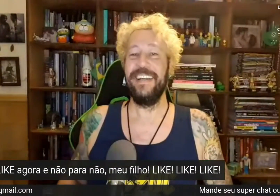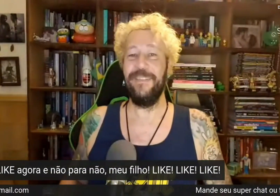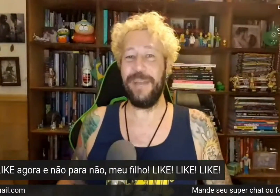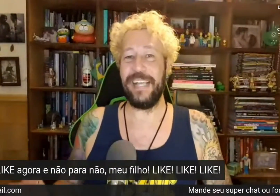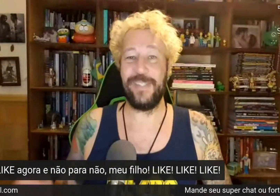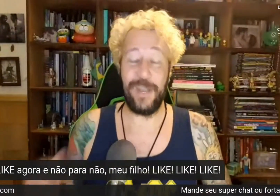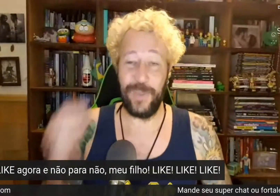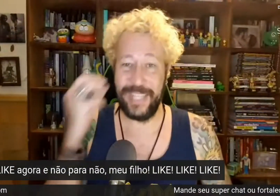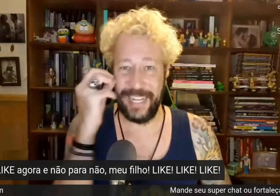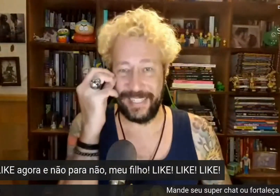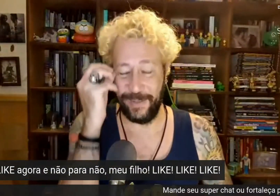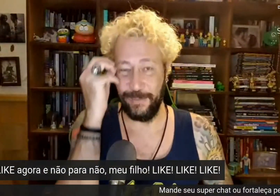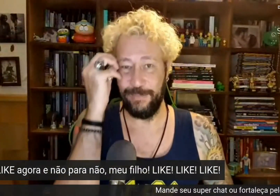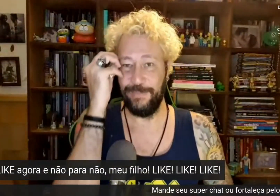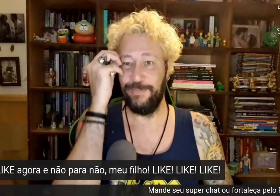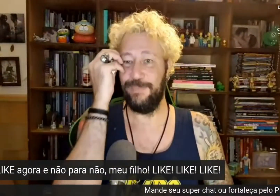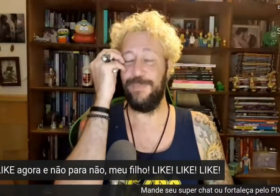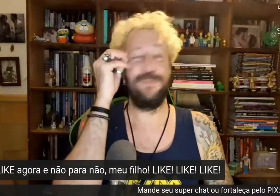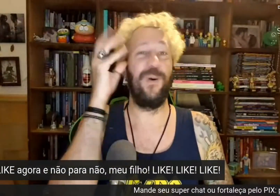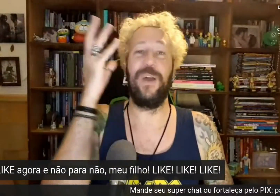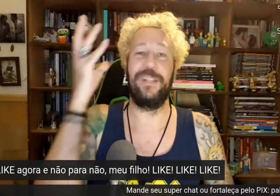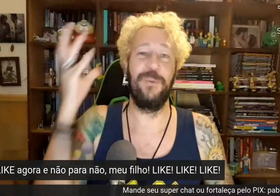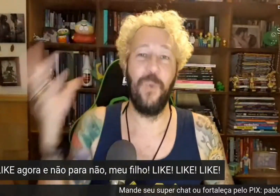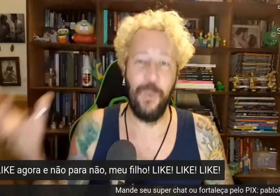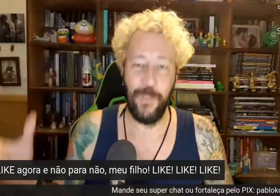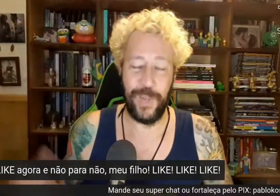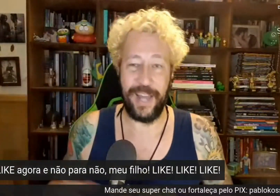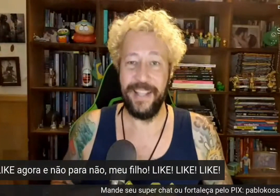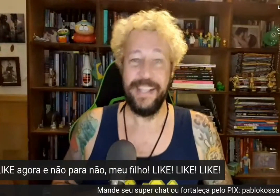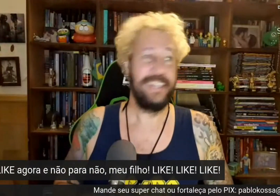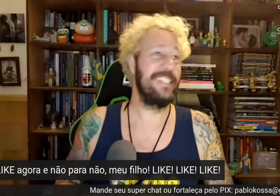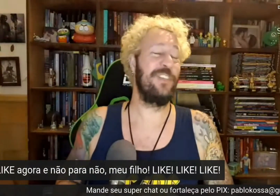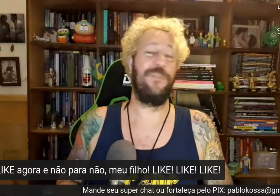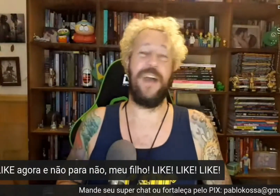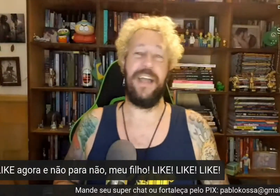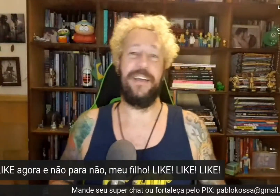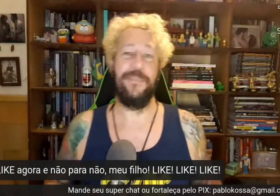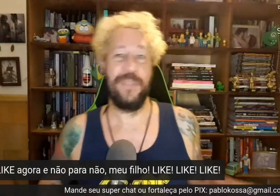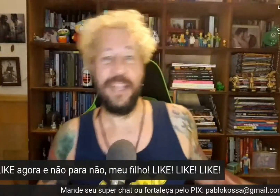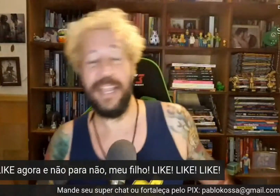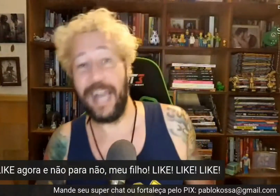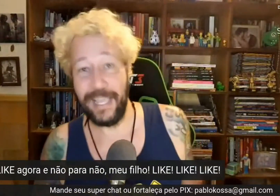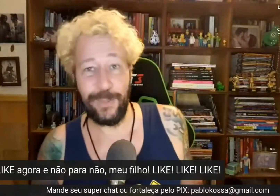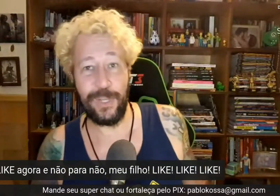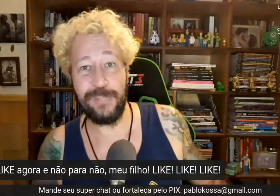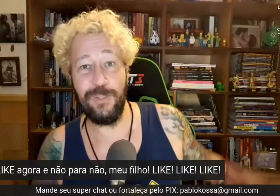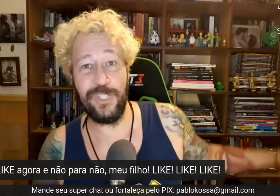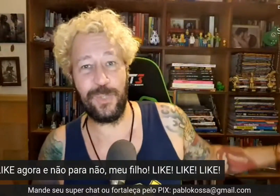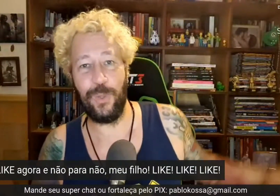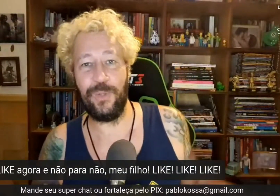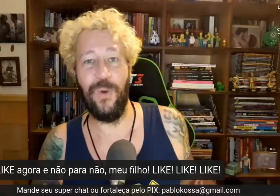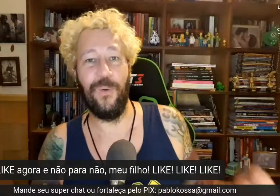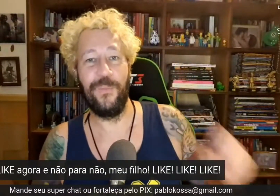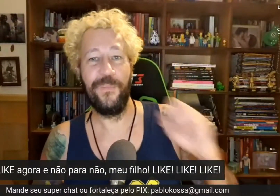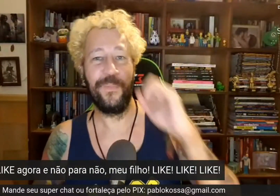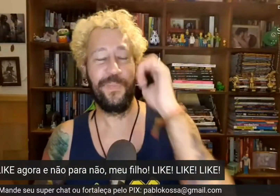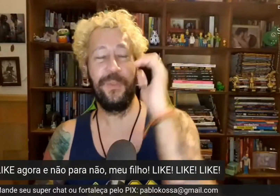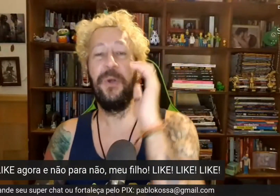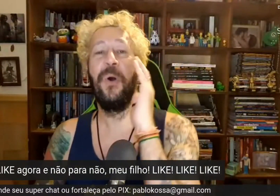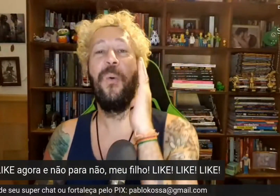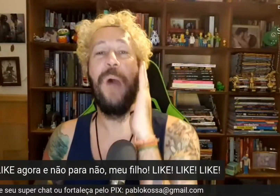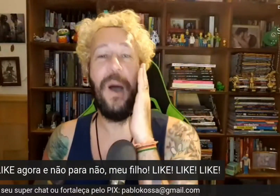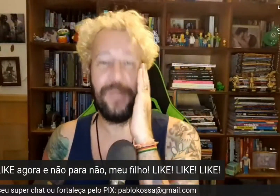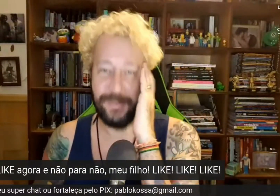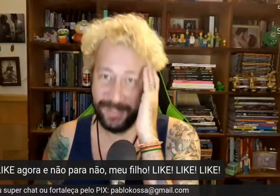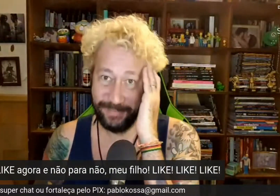O Brasil é uma doideira tão fora do Rumo cara que se te fala lá em 2018 ou